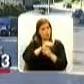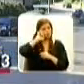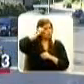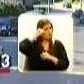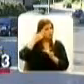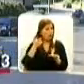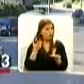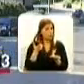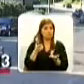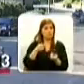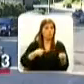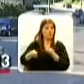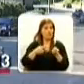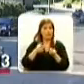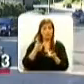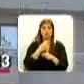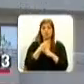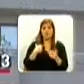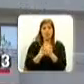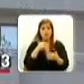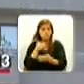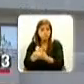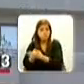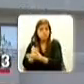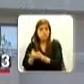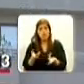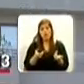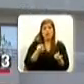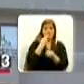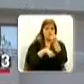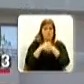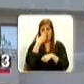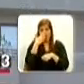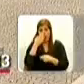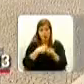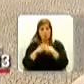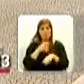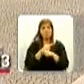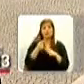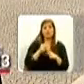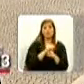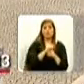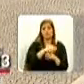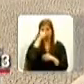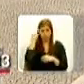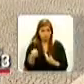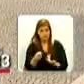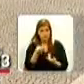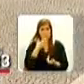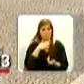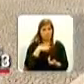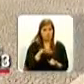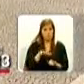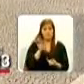porque acabam por ter mais dificuldade em efetuar as vendas com recurso ao crédito. Quando há uma das entidades que tem um controle sobre o